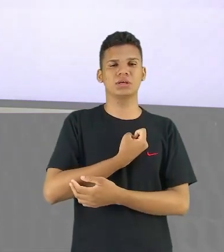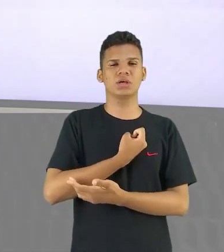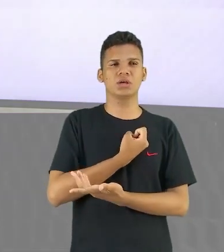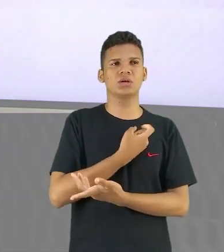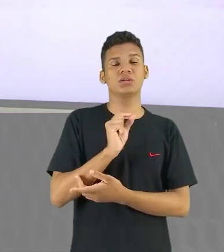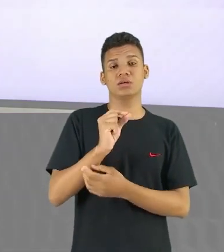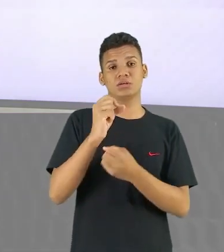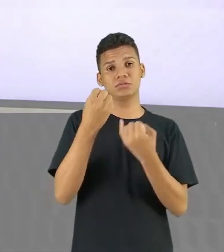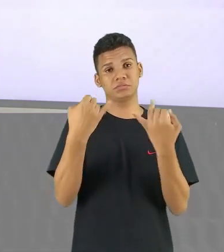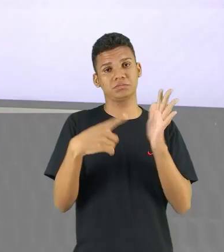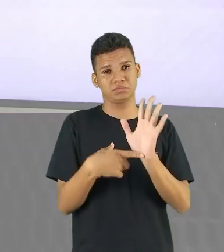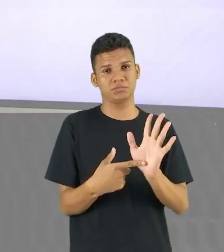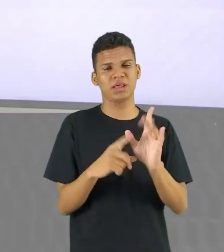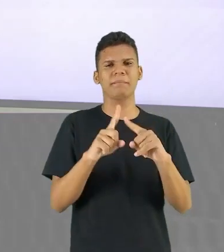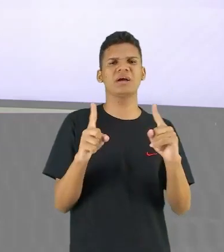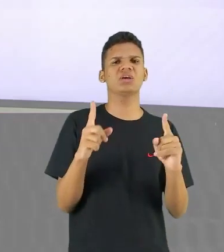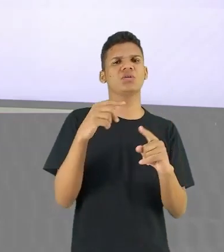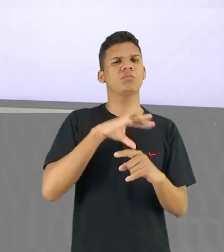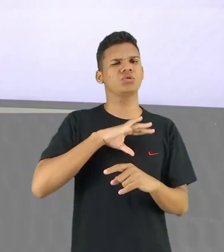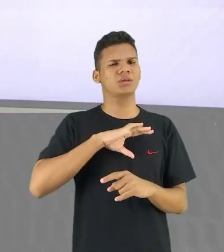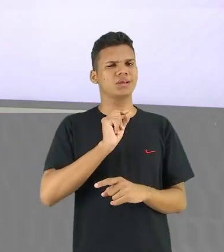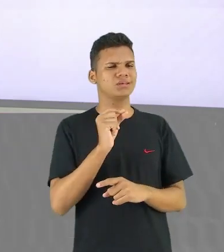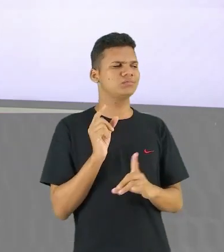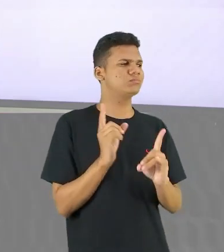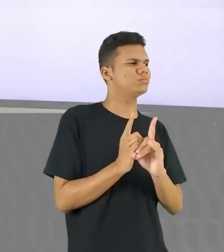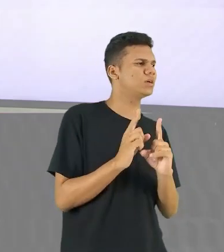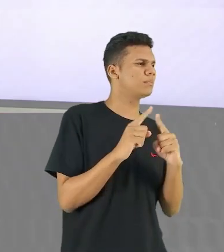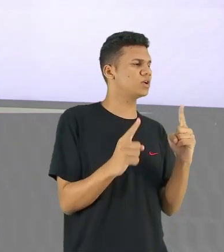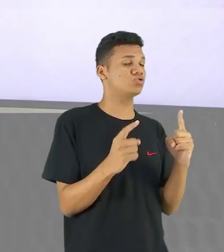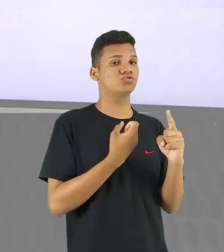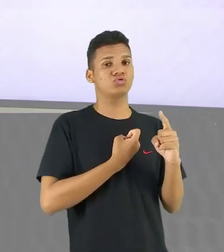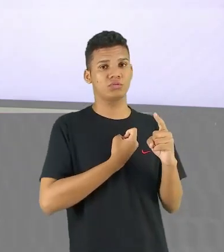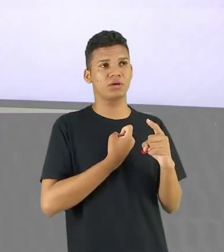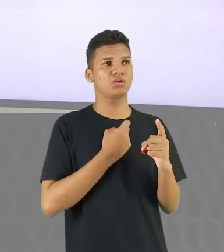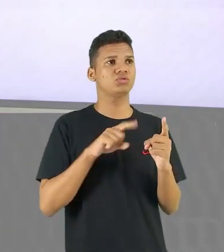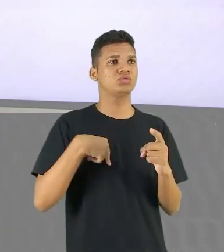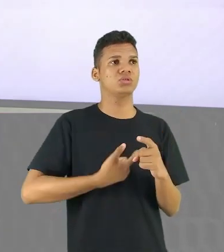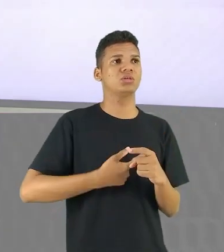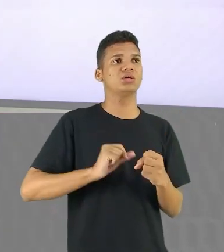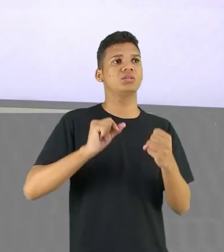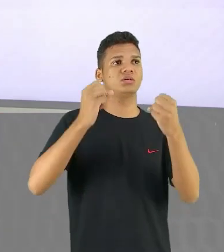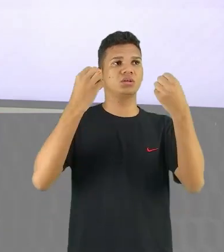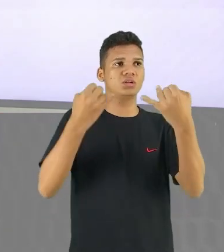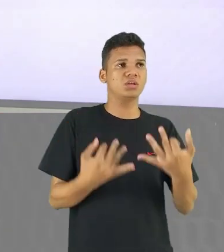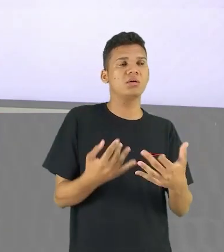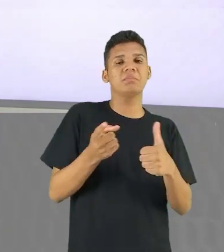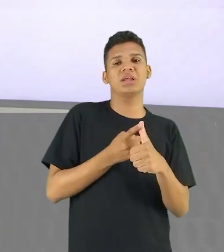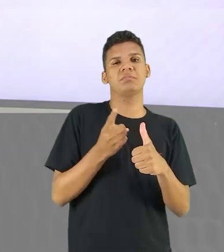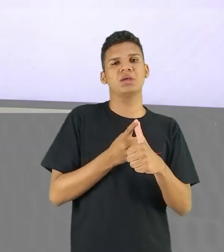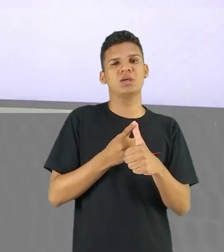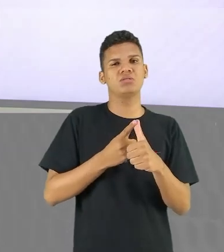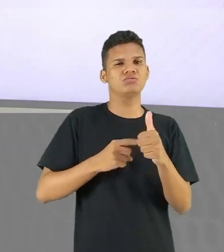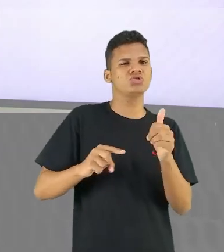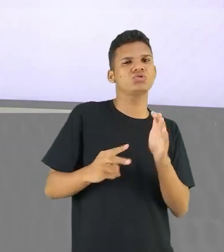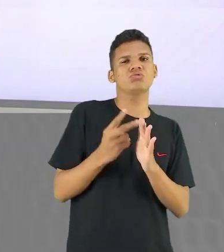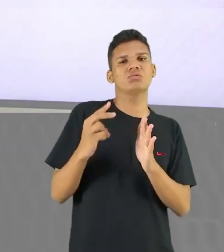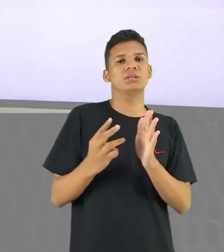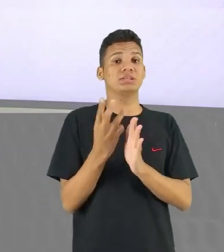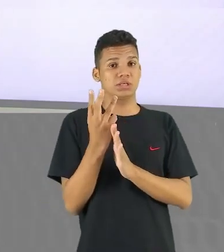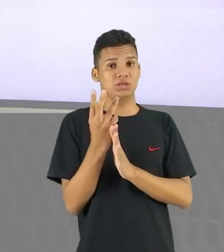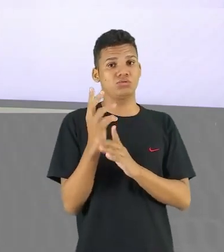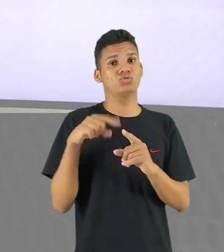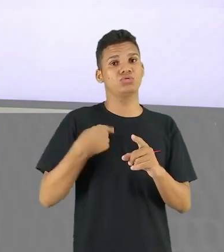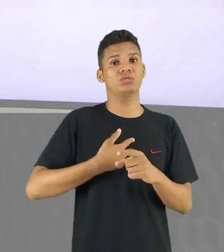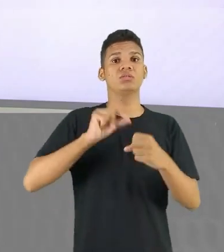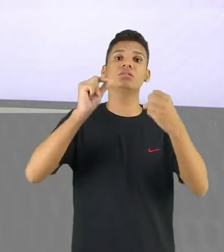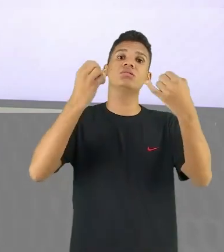quer identificar ou demonstrar um número ordinal, a gente coloca o grauzinho. Primeiro, segundo, terceiro, a gente coloca,